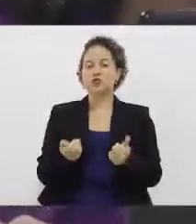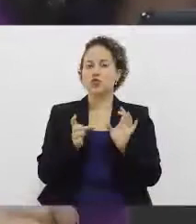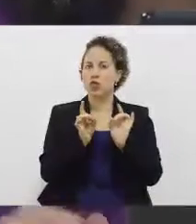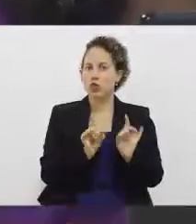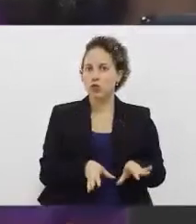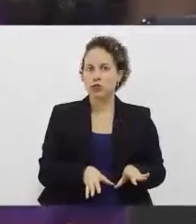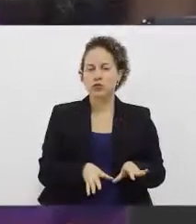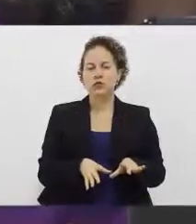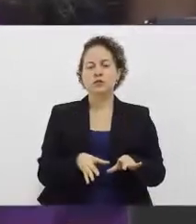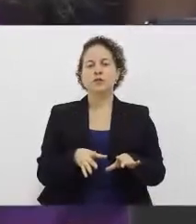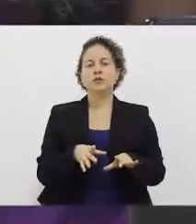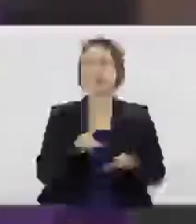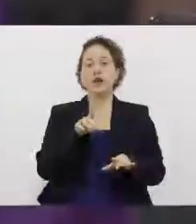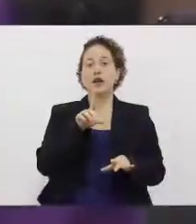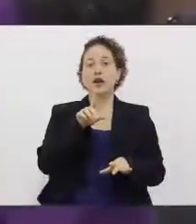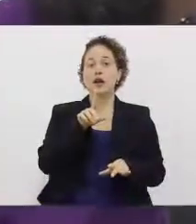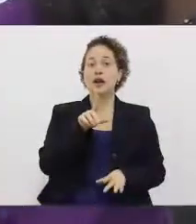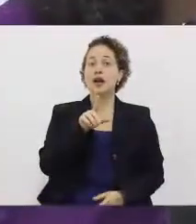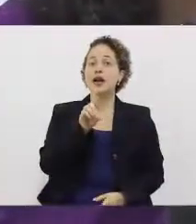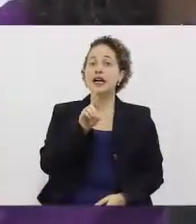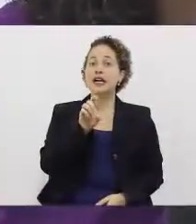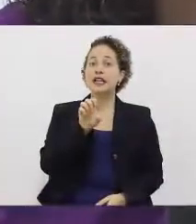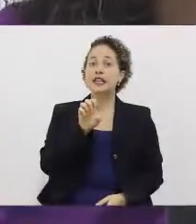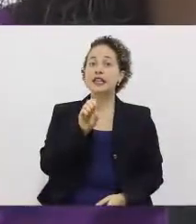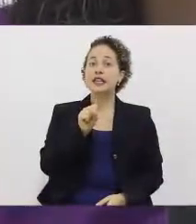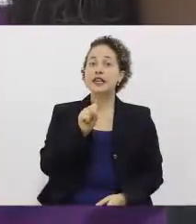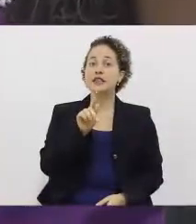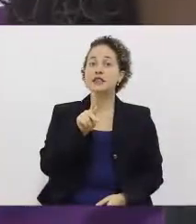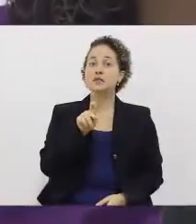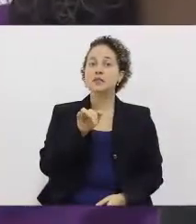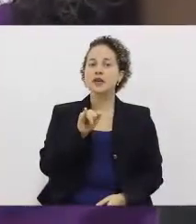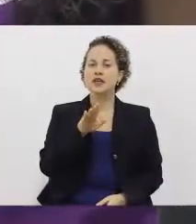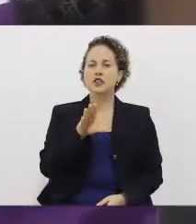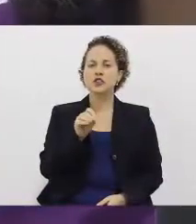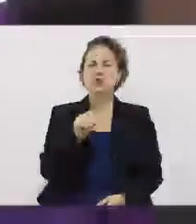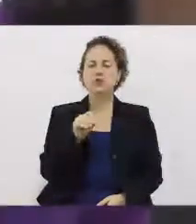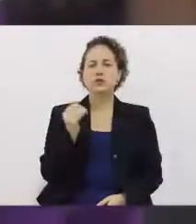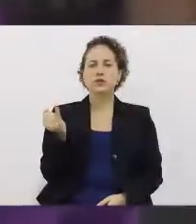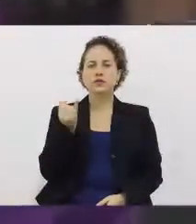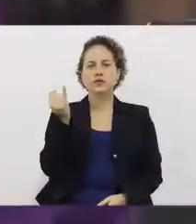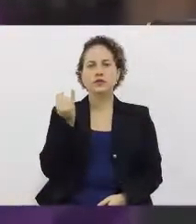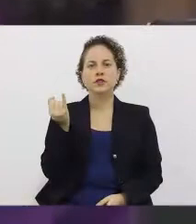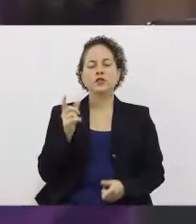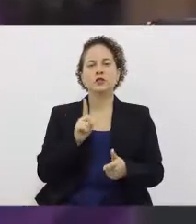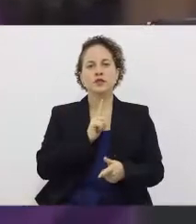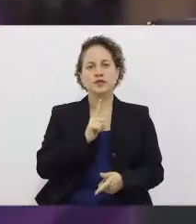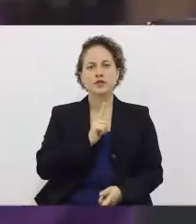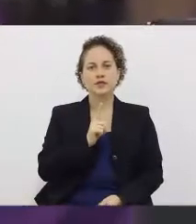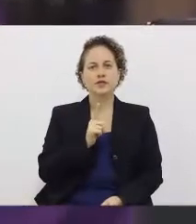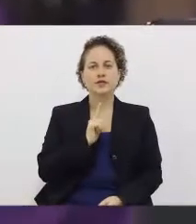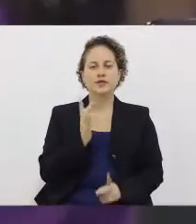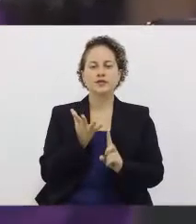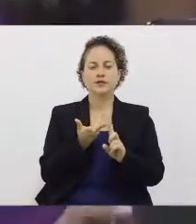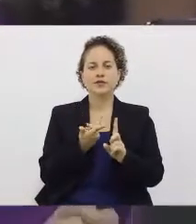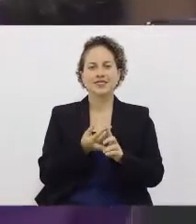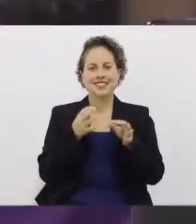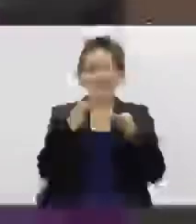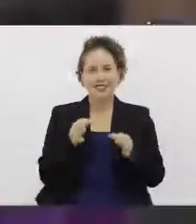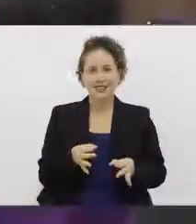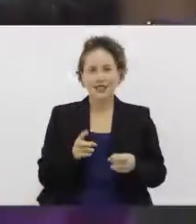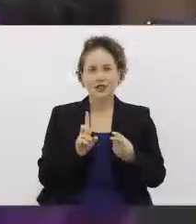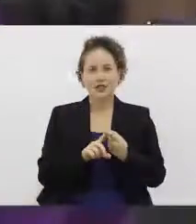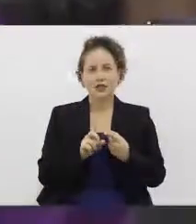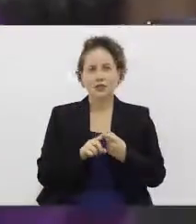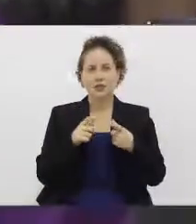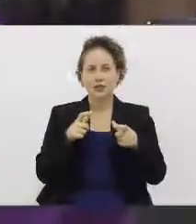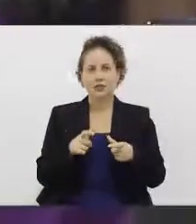antes aqui. Ela possibilita a produção eficaz em termos de custo, assim como o fornecimento apenas da quantidade correta, no momento e